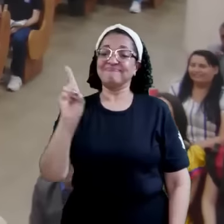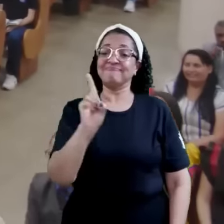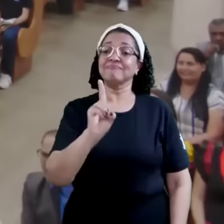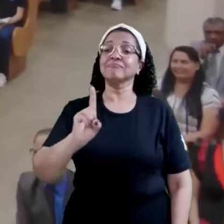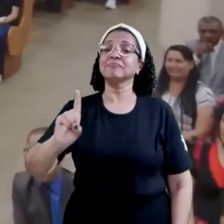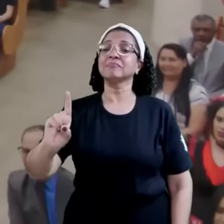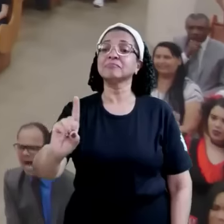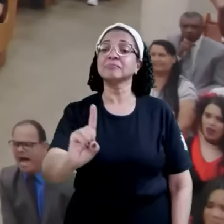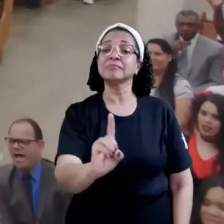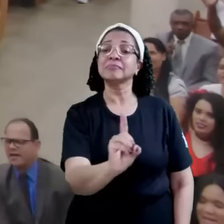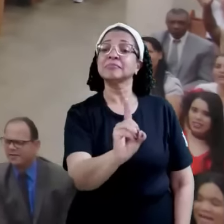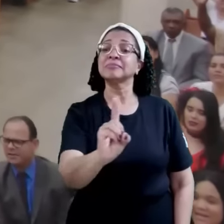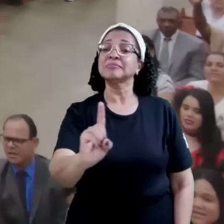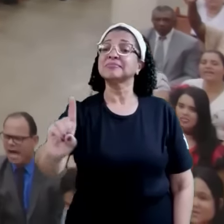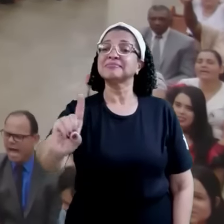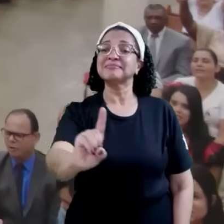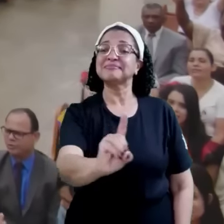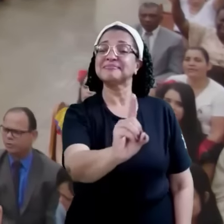aqui